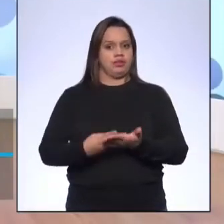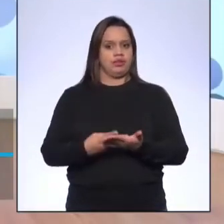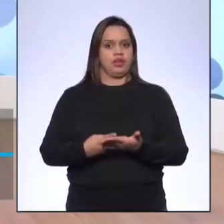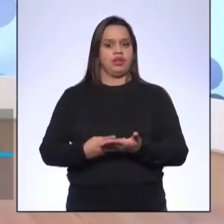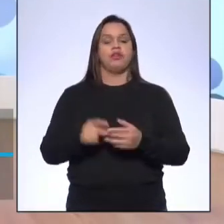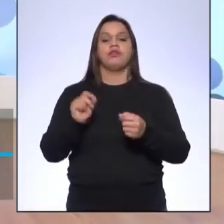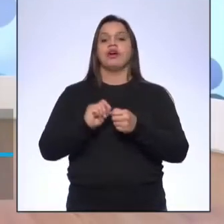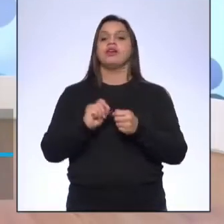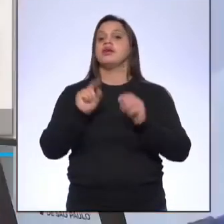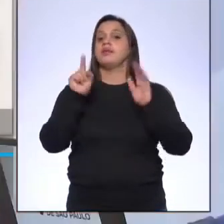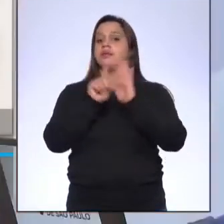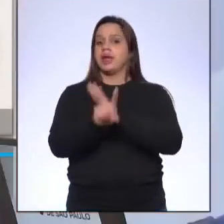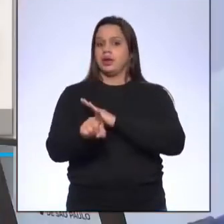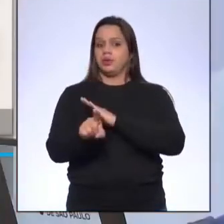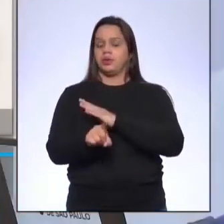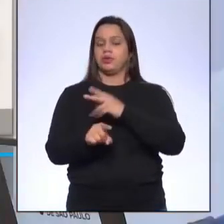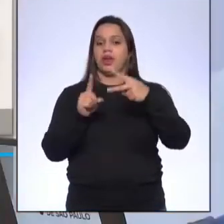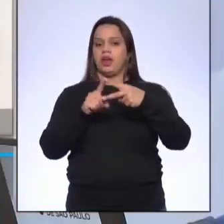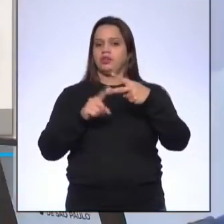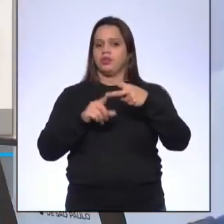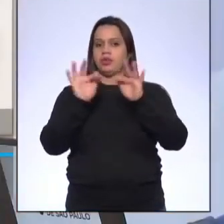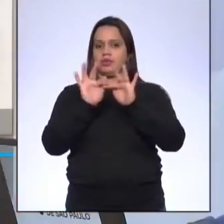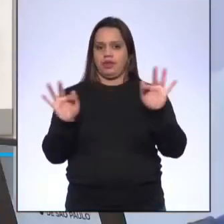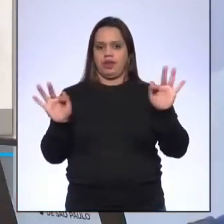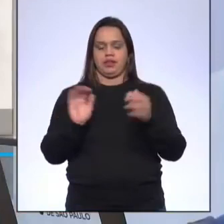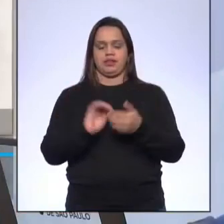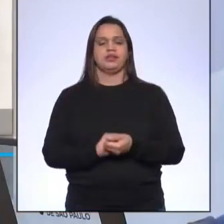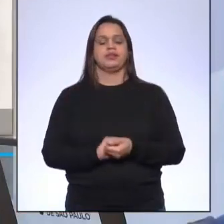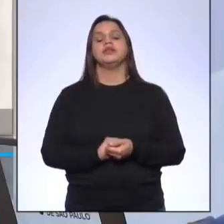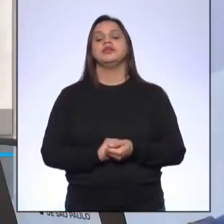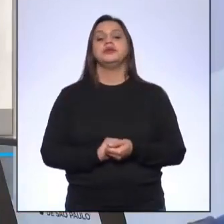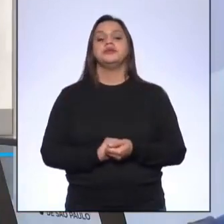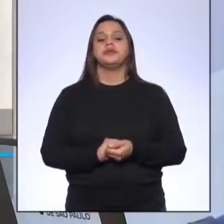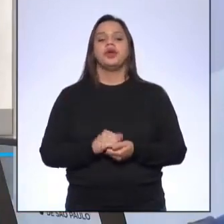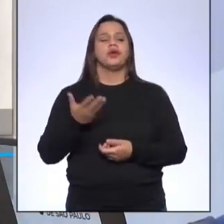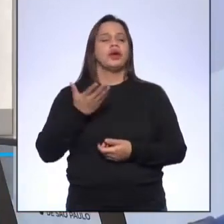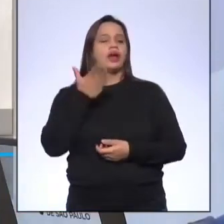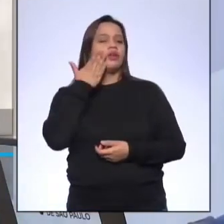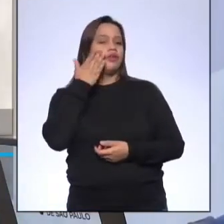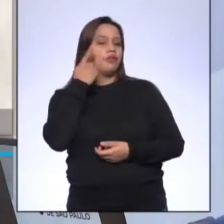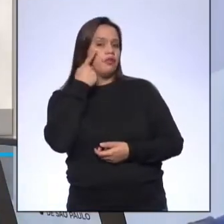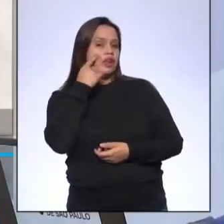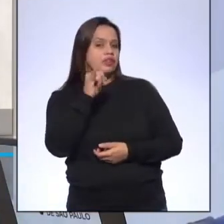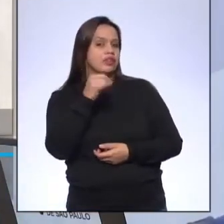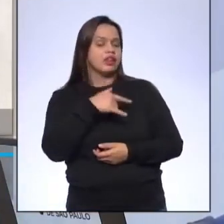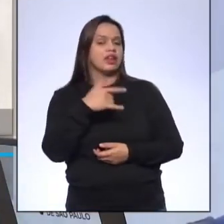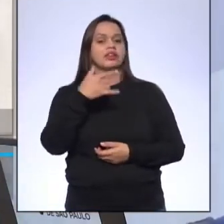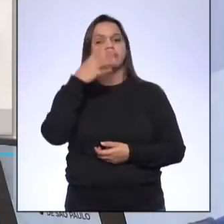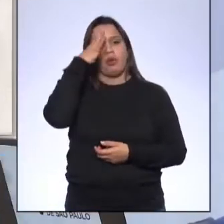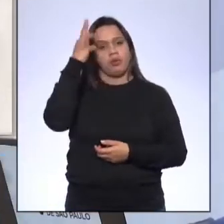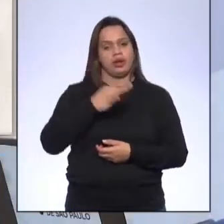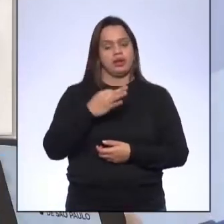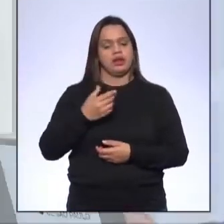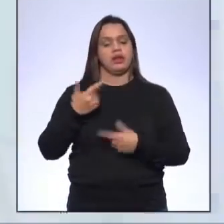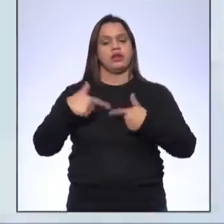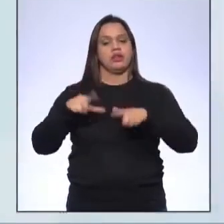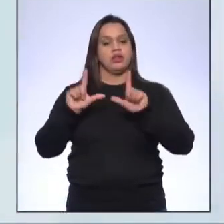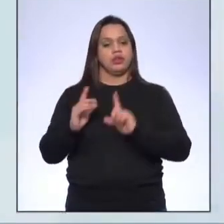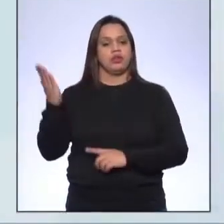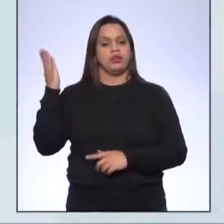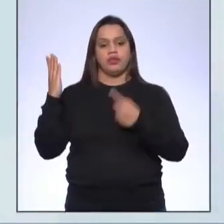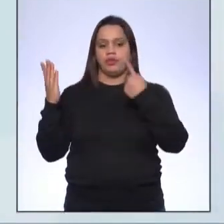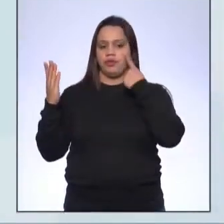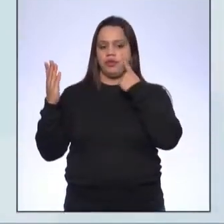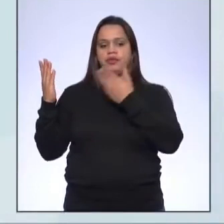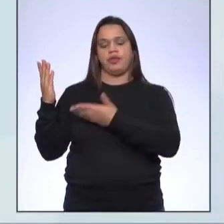uma pergunta sobre essas duas frases. Eu quero ver se vocês compreenderam. O diretor vai colocar aqui no PPT